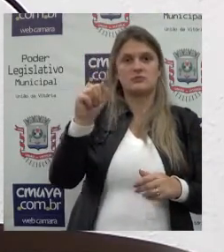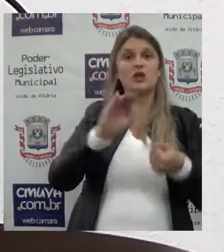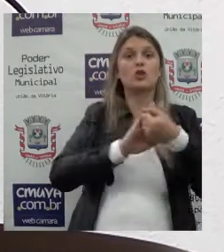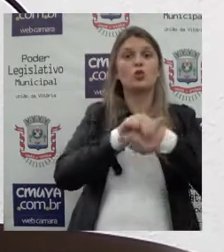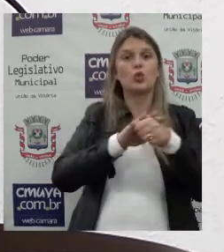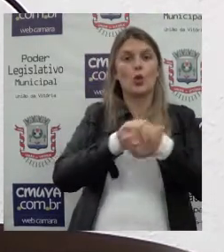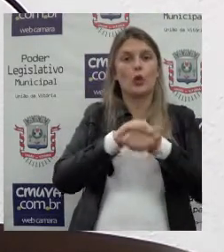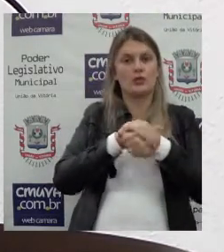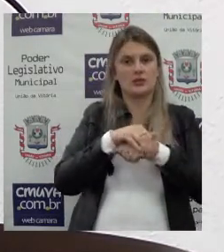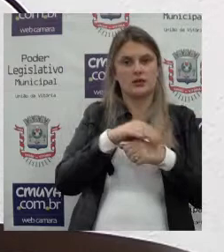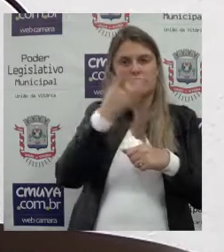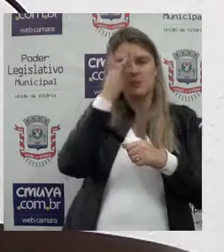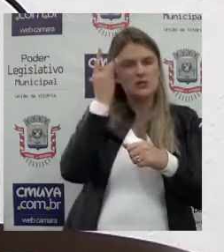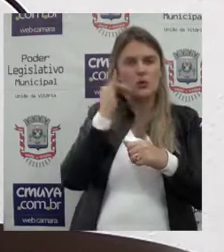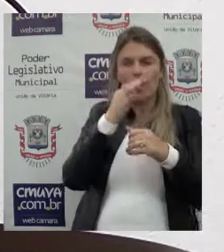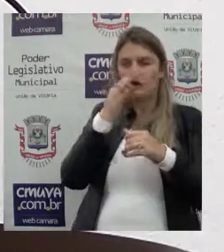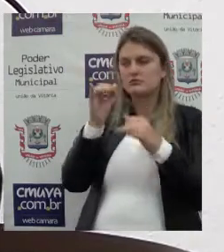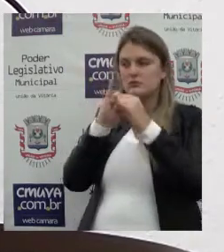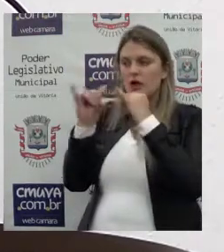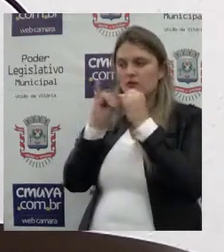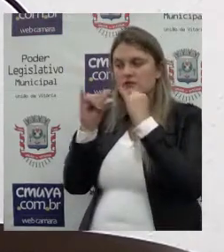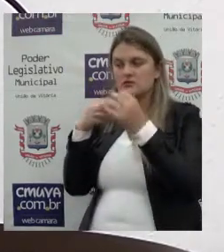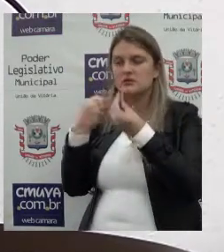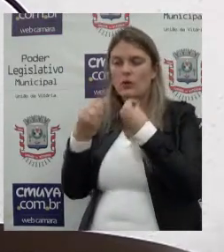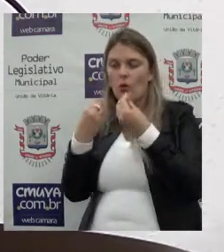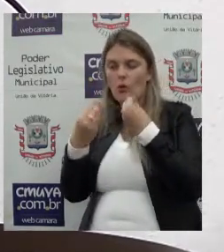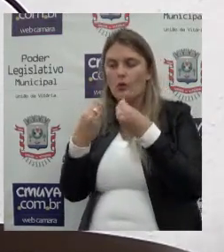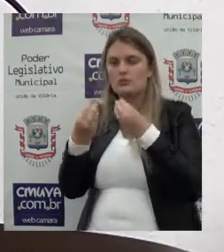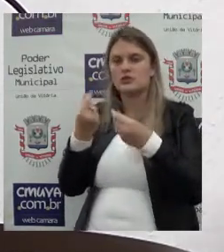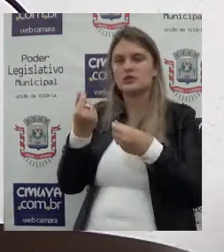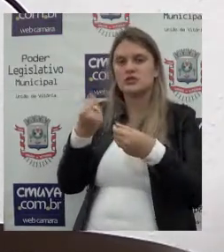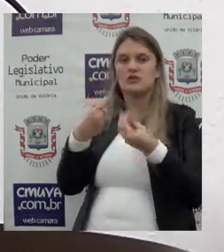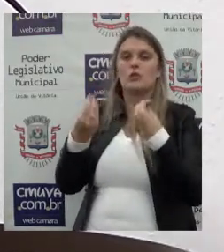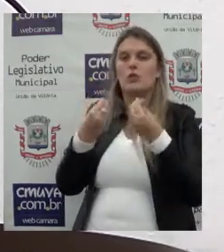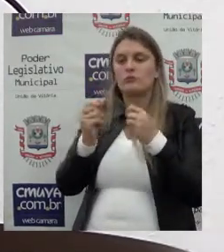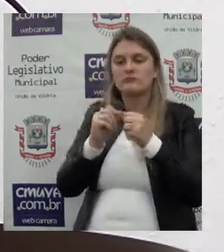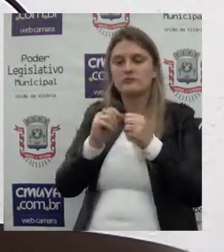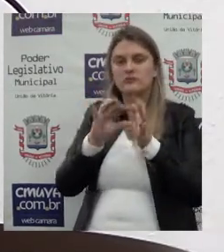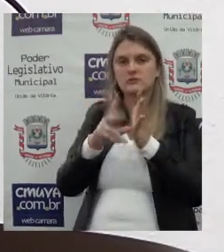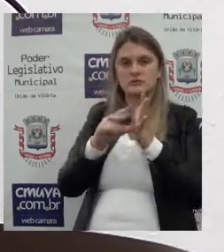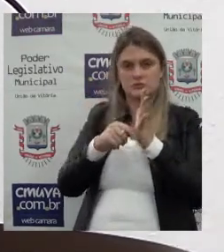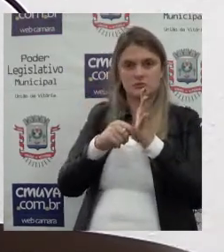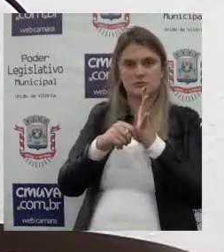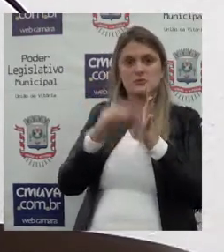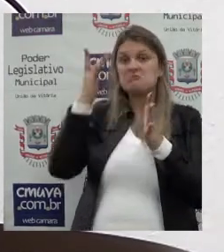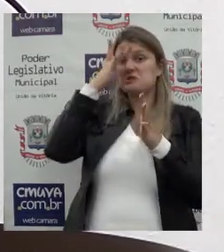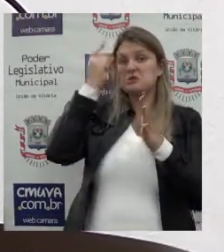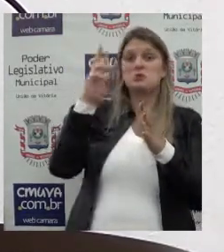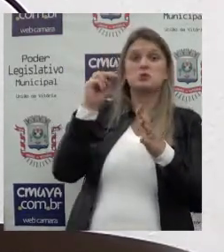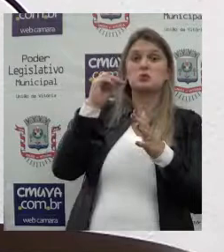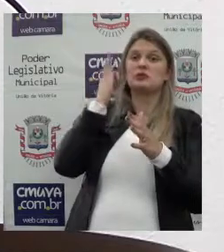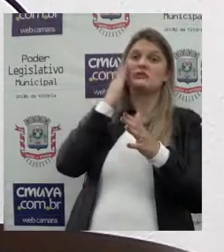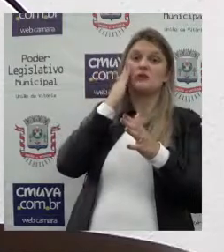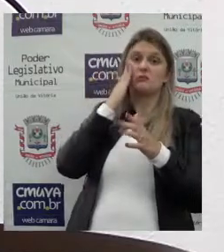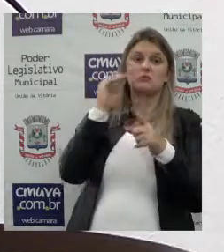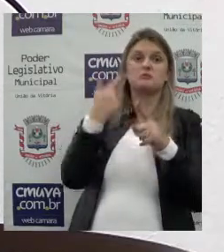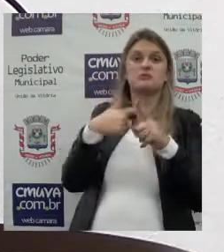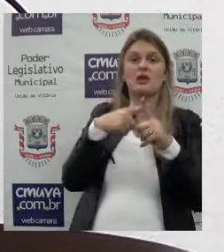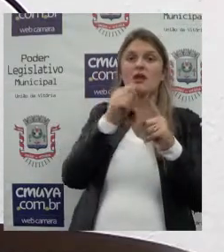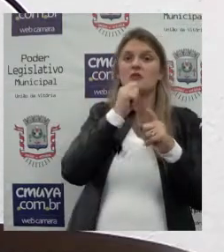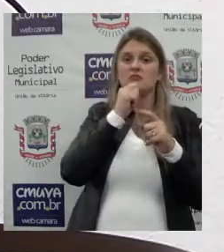Roubaram o cofre, à noite, alguém de dado informações privilegiadas, talvez, não sei, a Polícia Civil que está investigando. Então a gente nunca